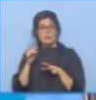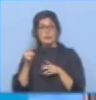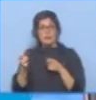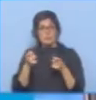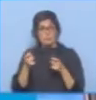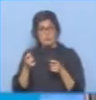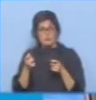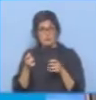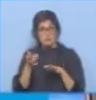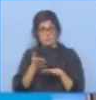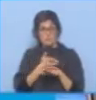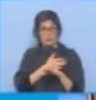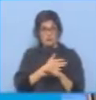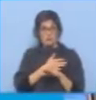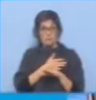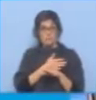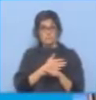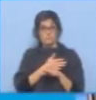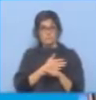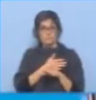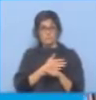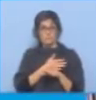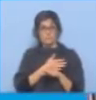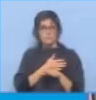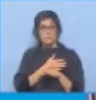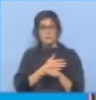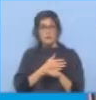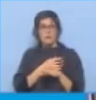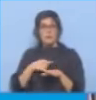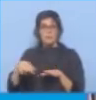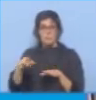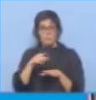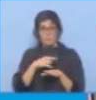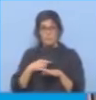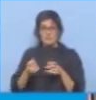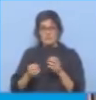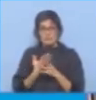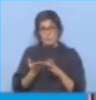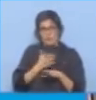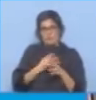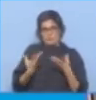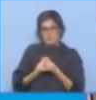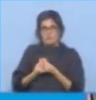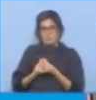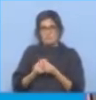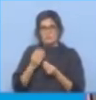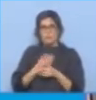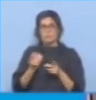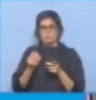portanto, logo aí houve uma obrigámos quase a essa junção e a essa união já antes de irmos, porque era realmente muita